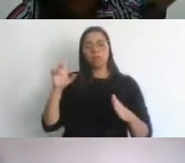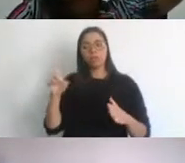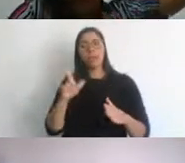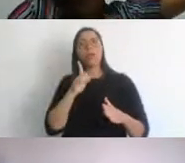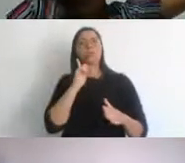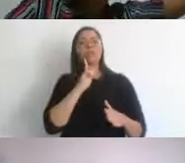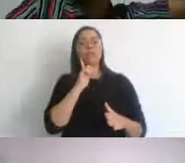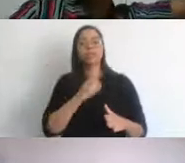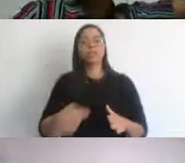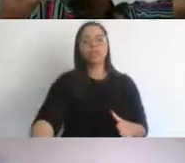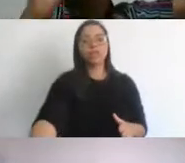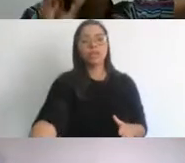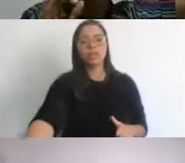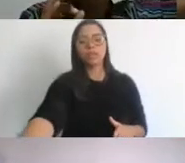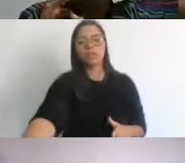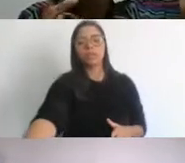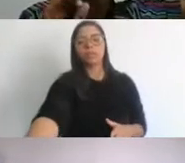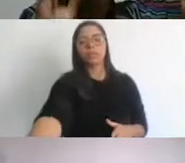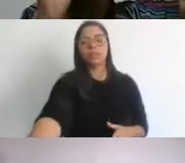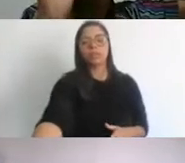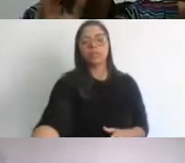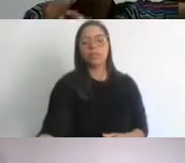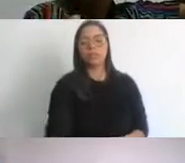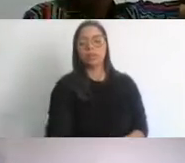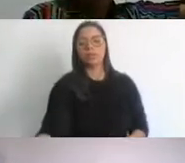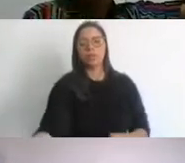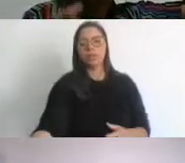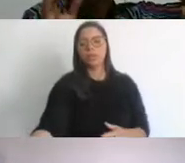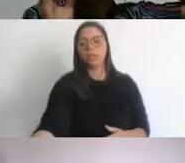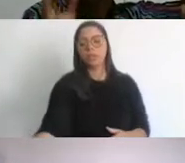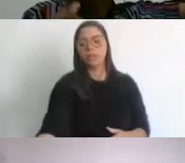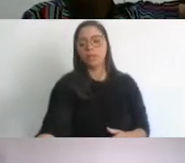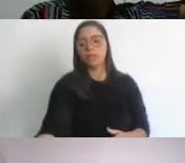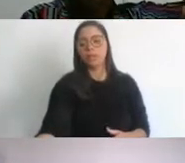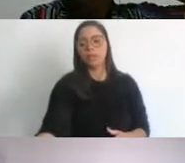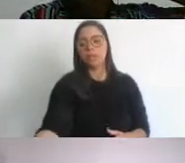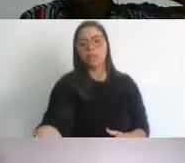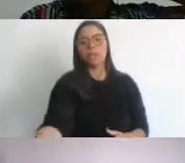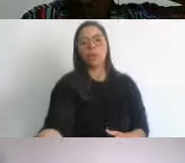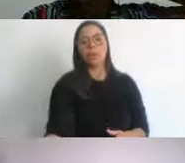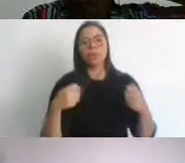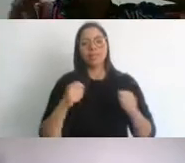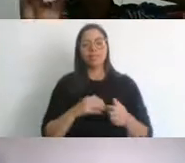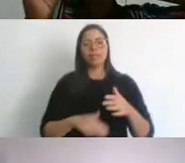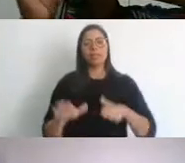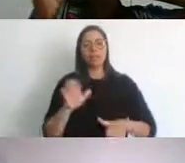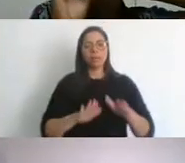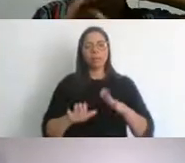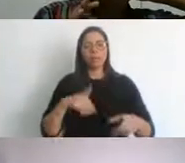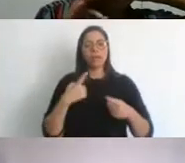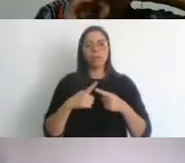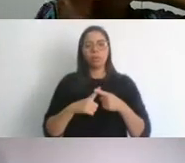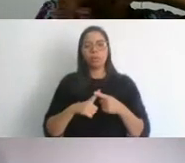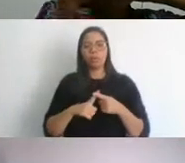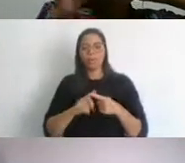aquela história de falar que Estados Unidos é Norte vamos tomar muito cuidado eu faço Estados Unidos e norte e são problema é porque porque o